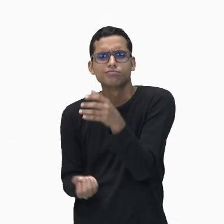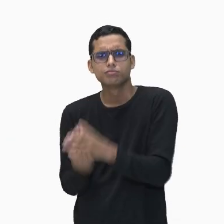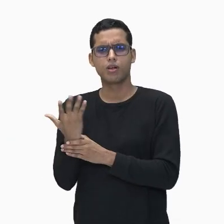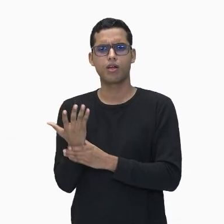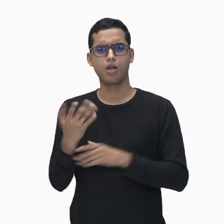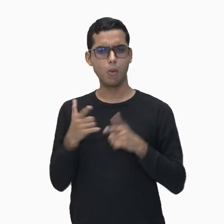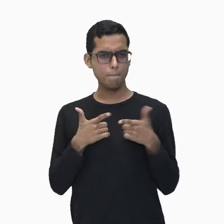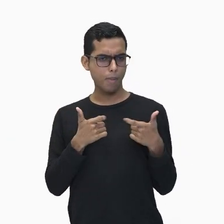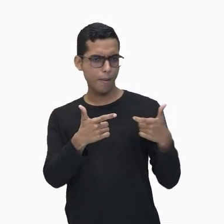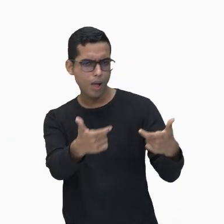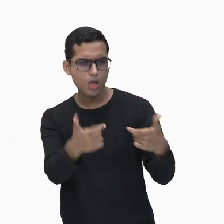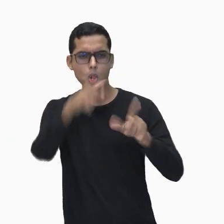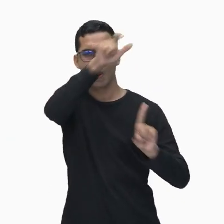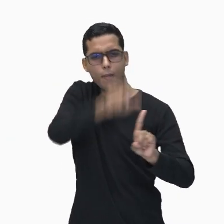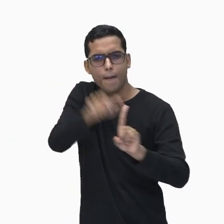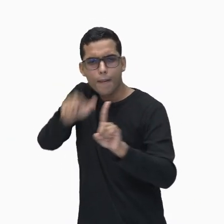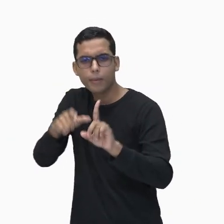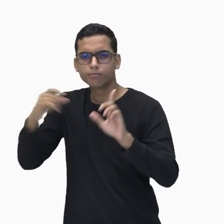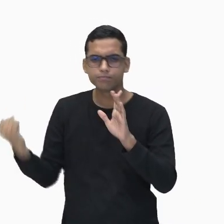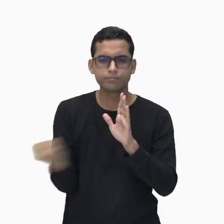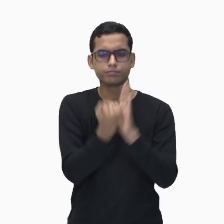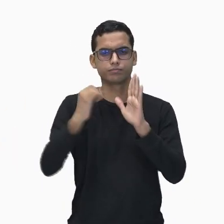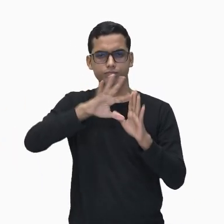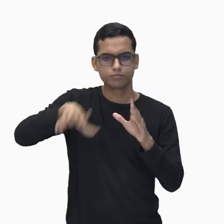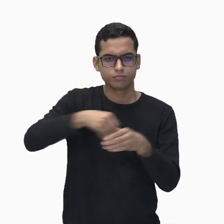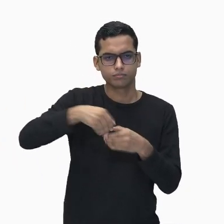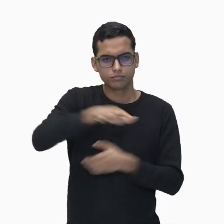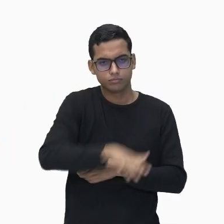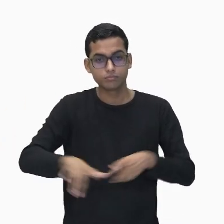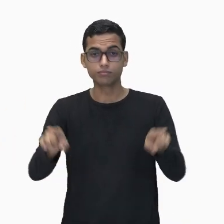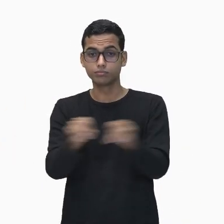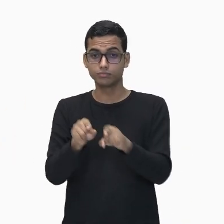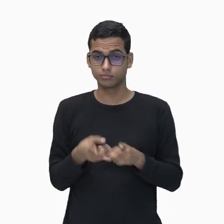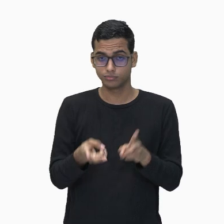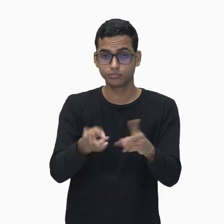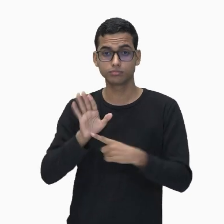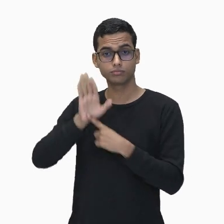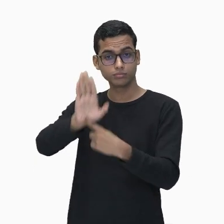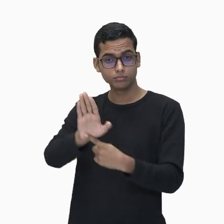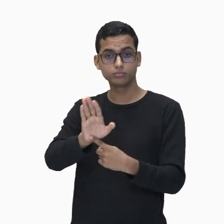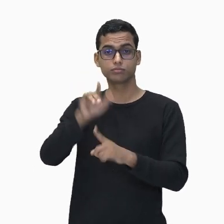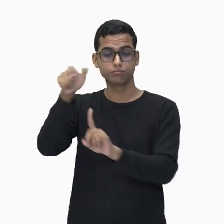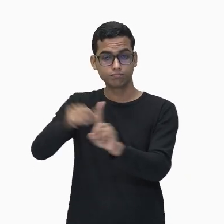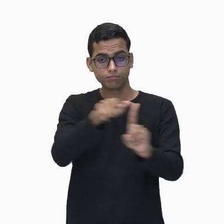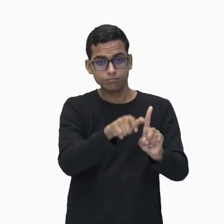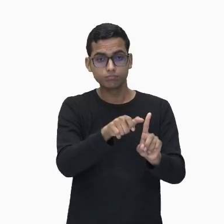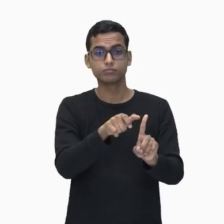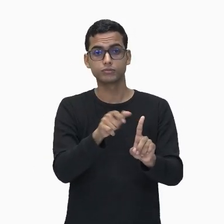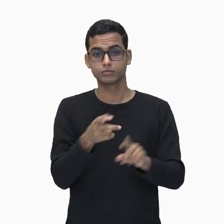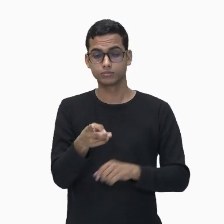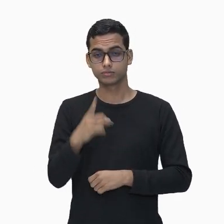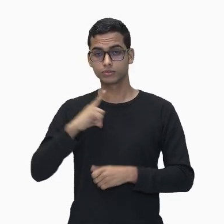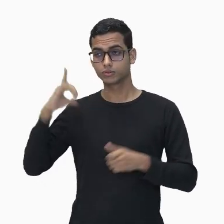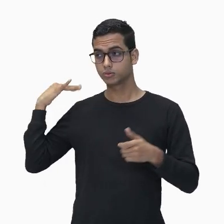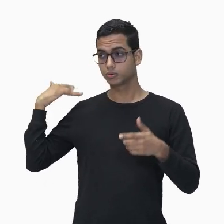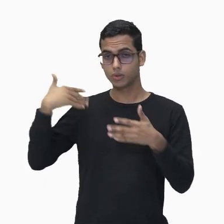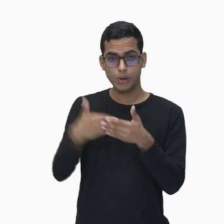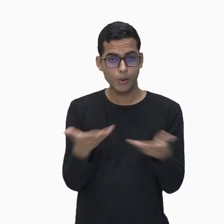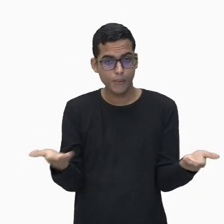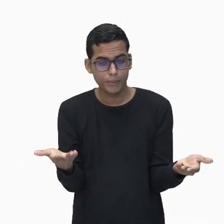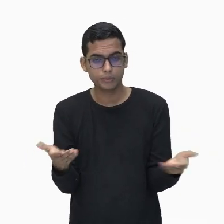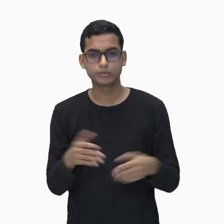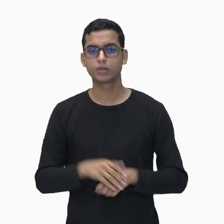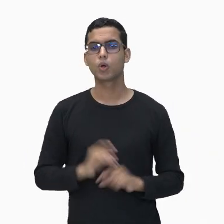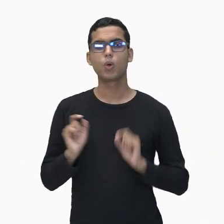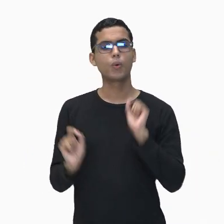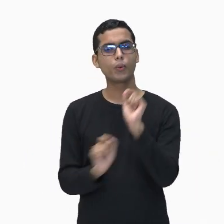das guerras e personalidades que compõem esse imaginário sempre foram recorrentes e presentes, ou seja, aquilo que